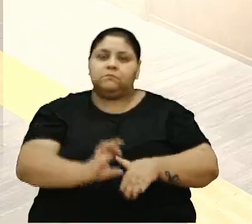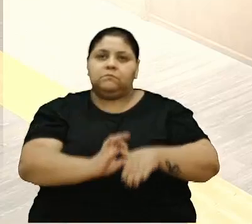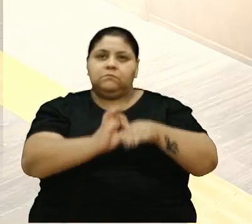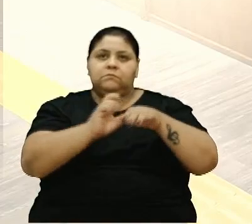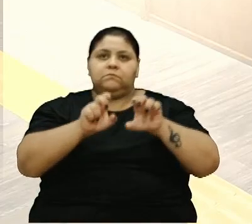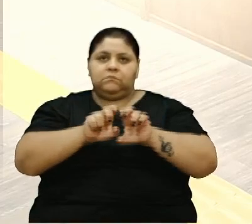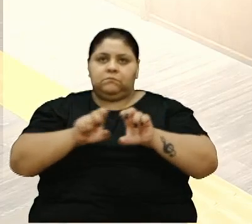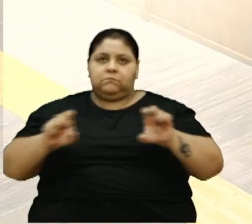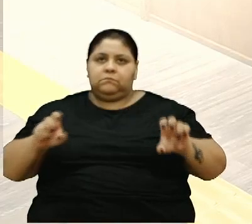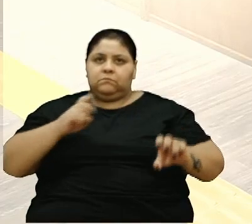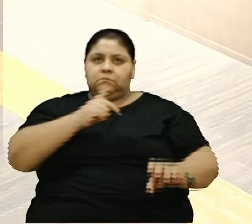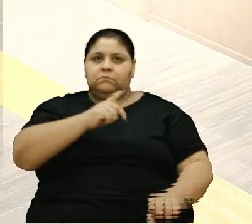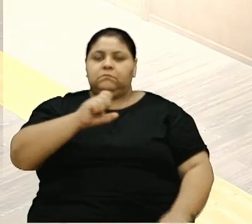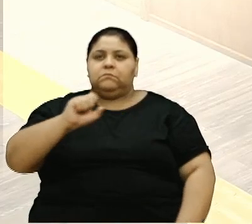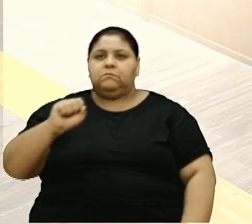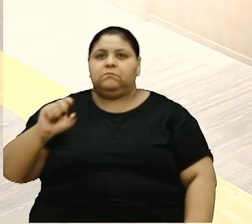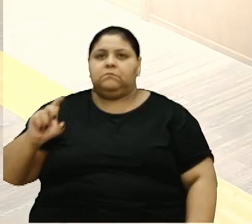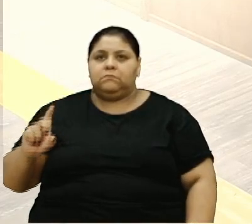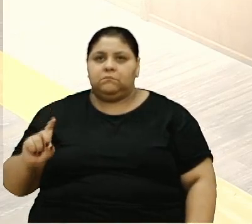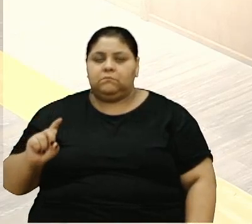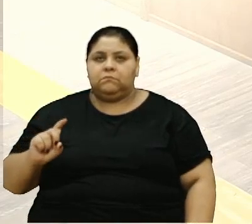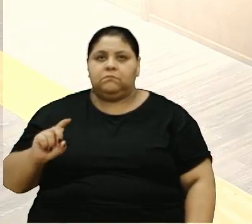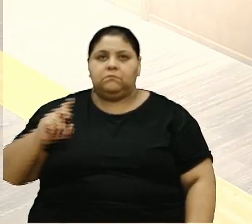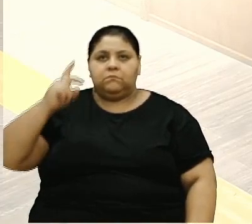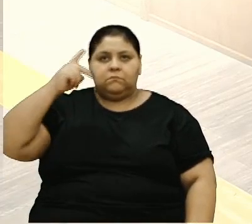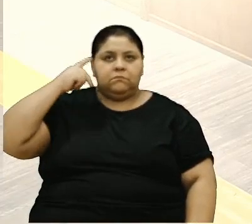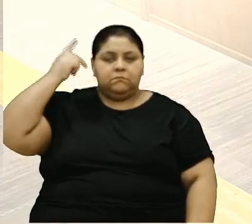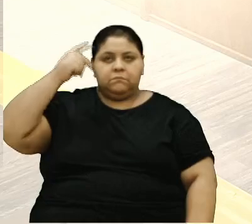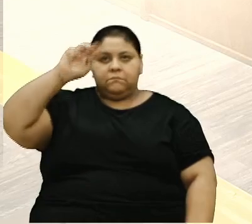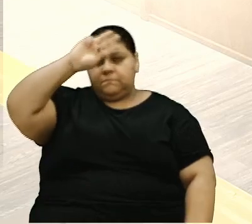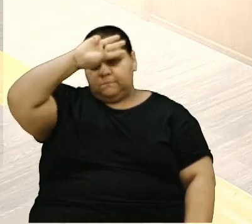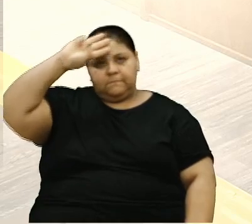bancada do PSD, vereador Juliano Valim.